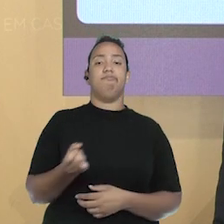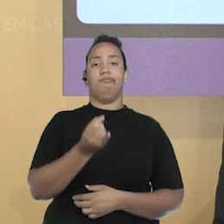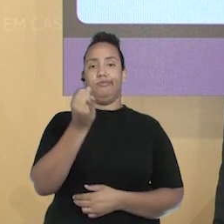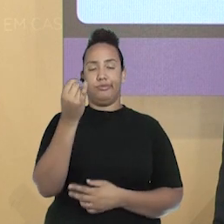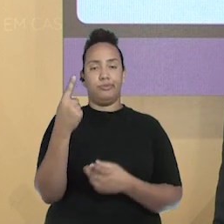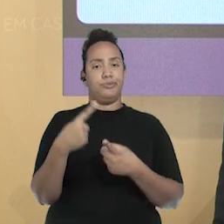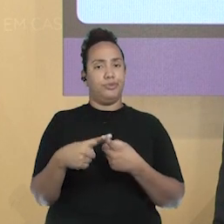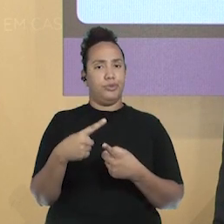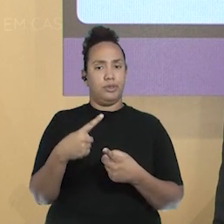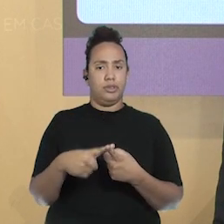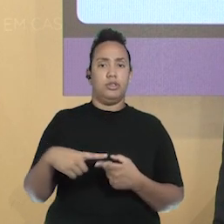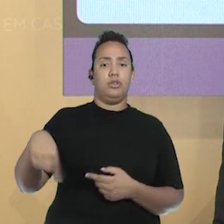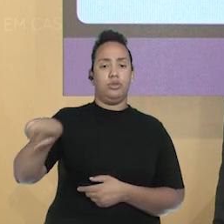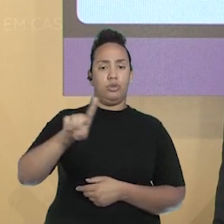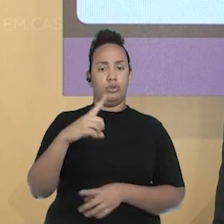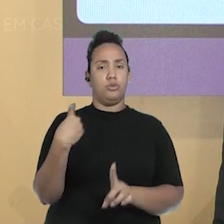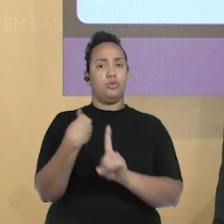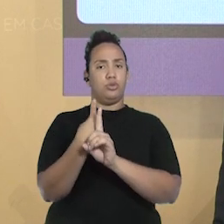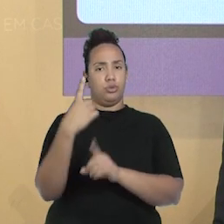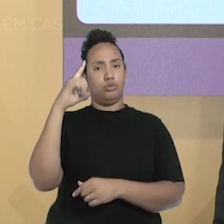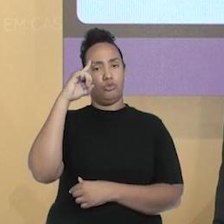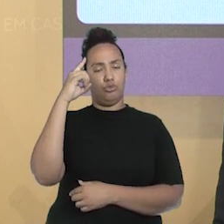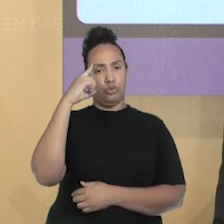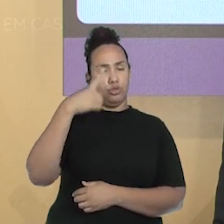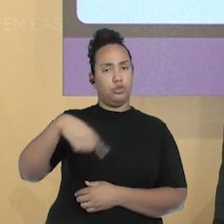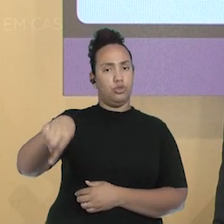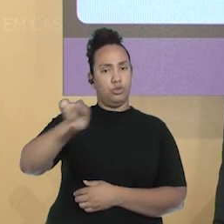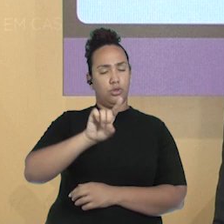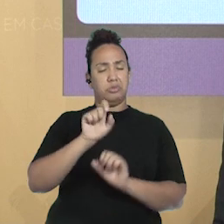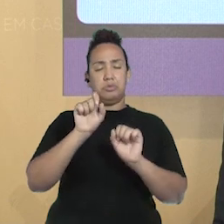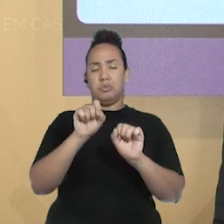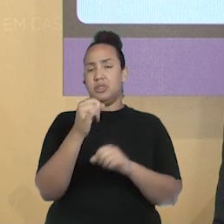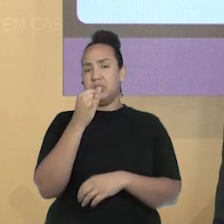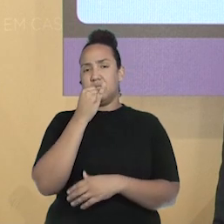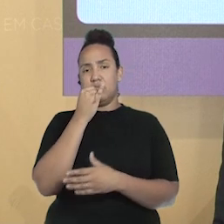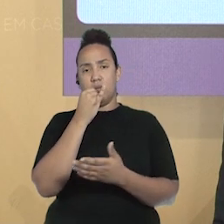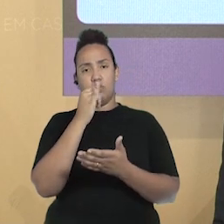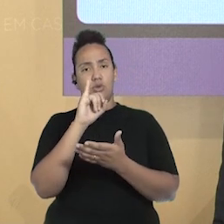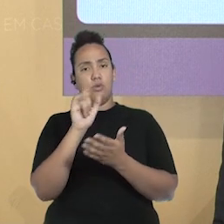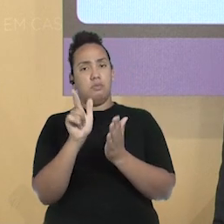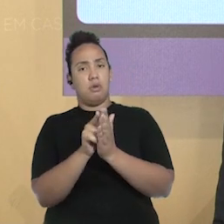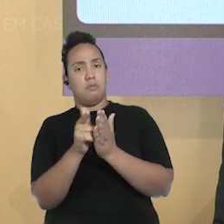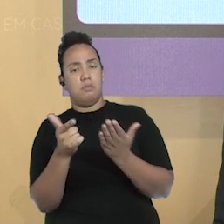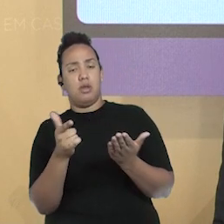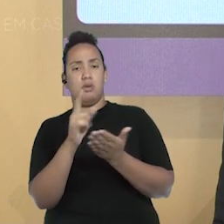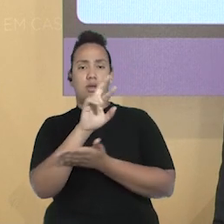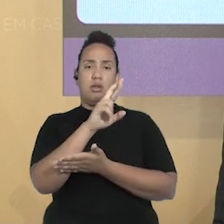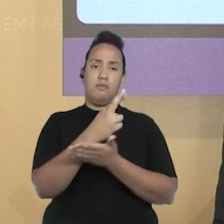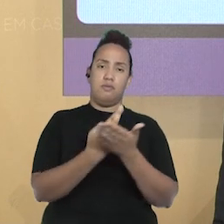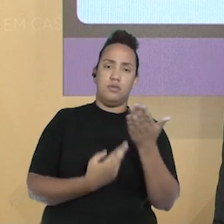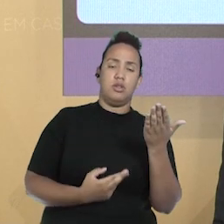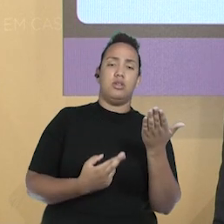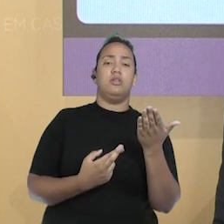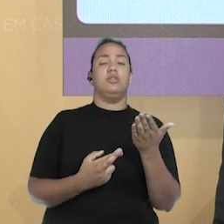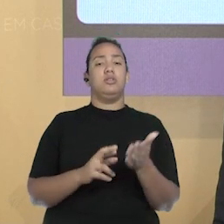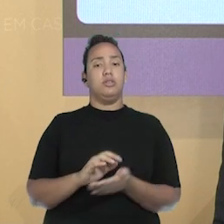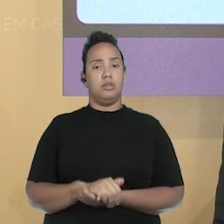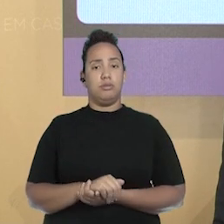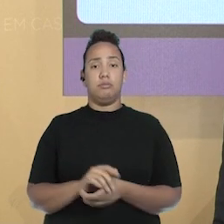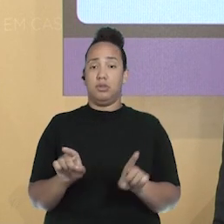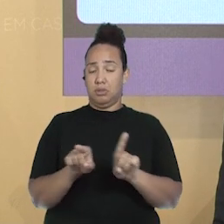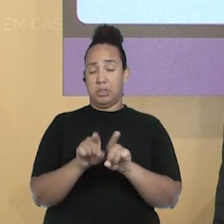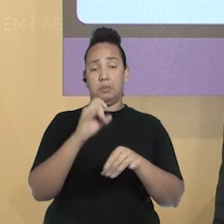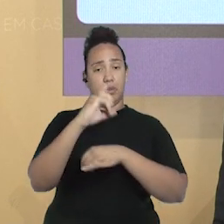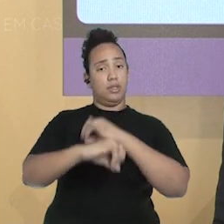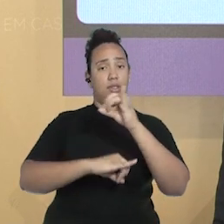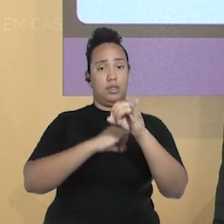estão muito presentes em nosso cotidiano, seja nos jornais, revistas, internet. Assim como os